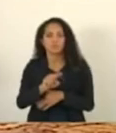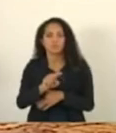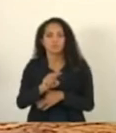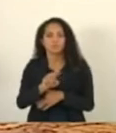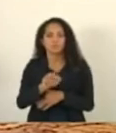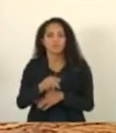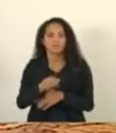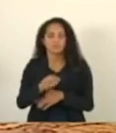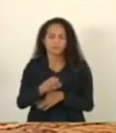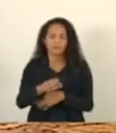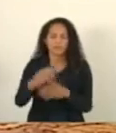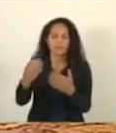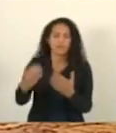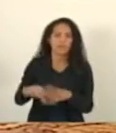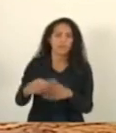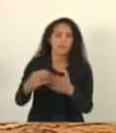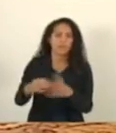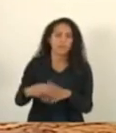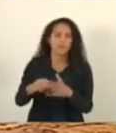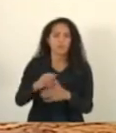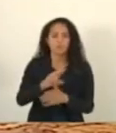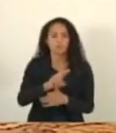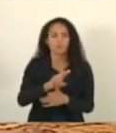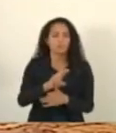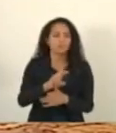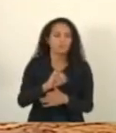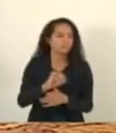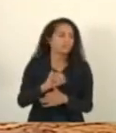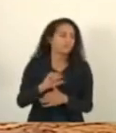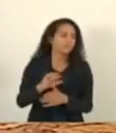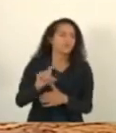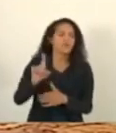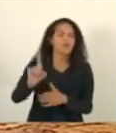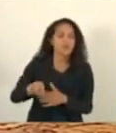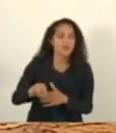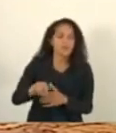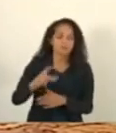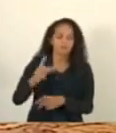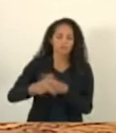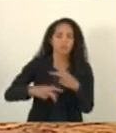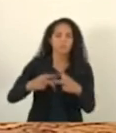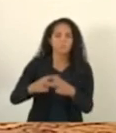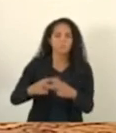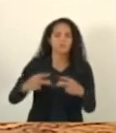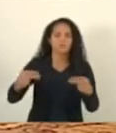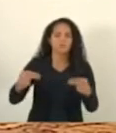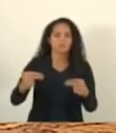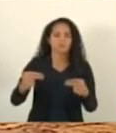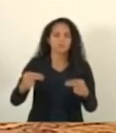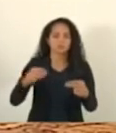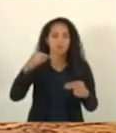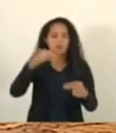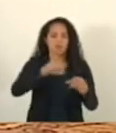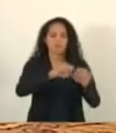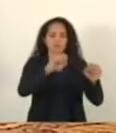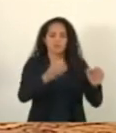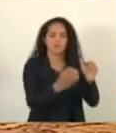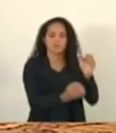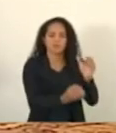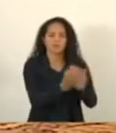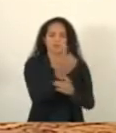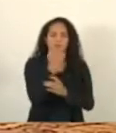O concurso Educa Week é uma premiação criada para identificar e